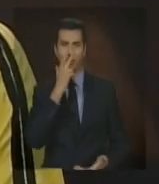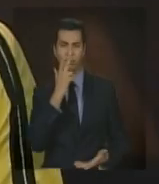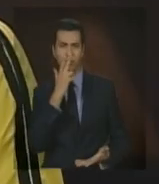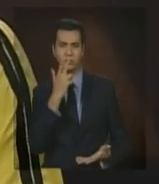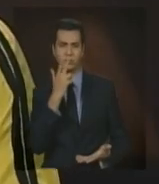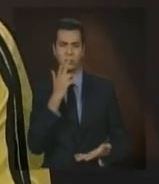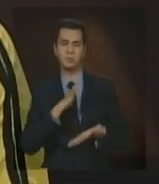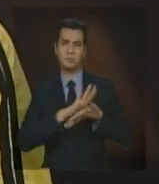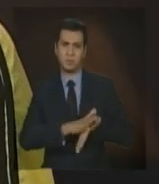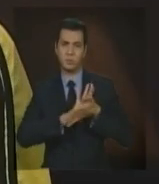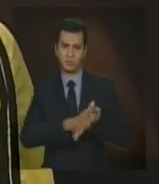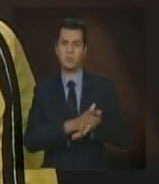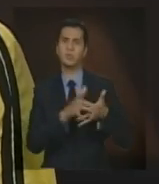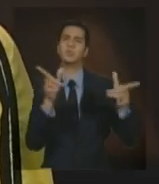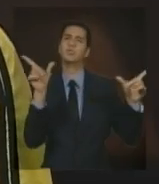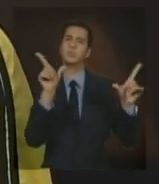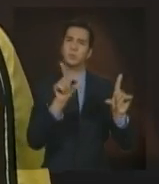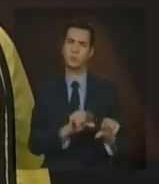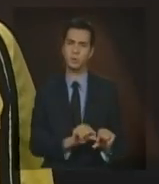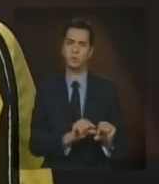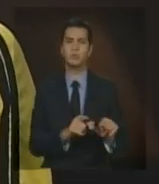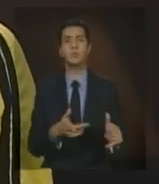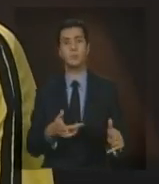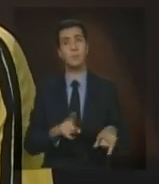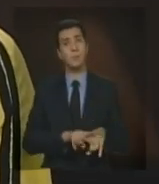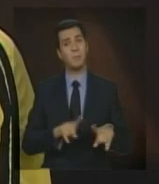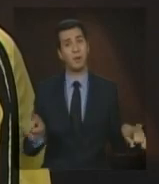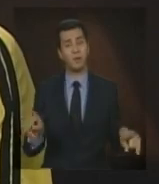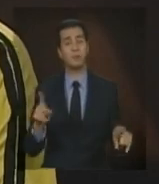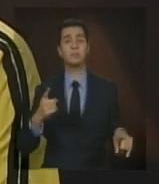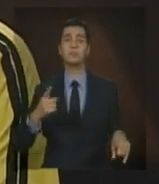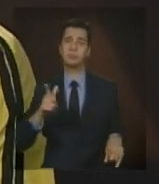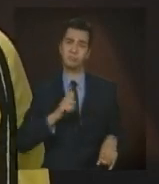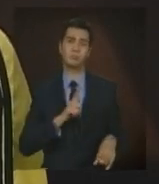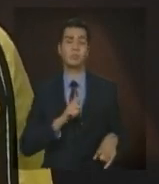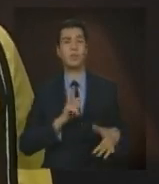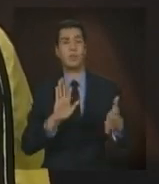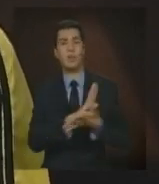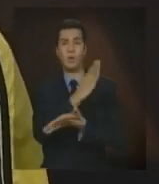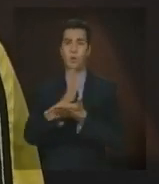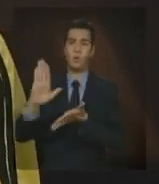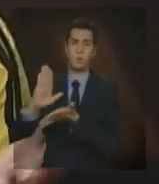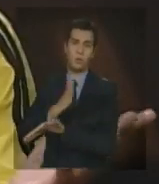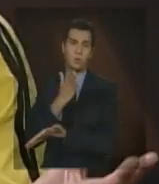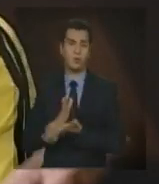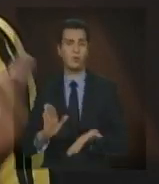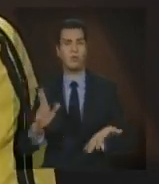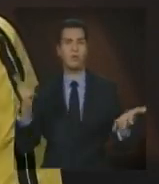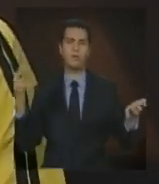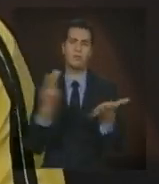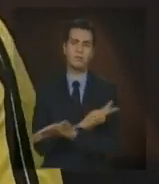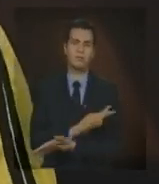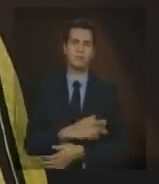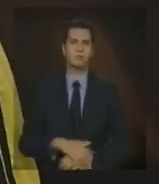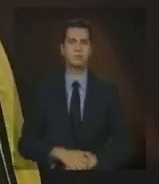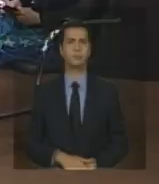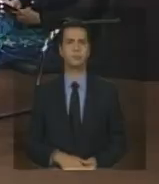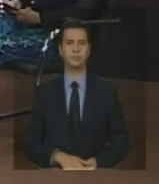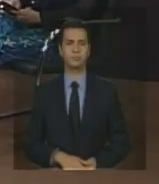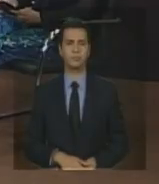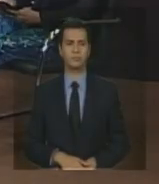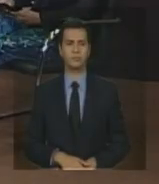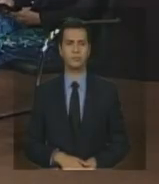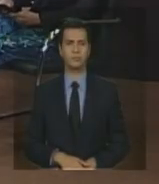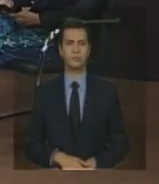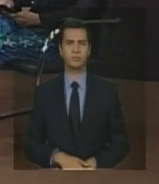muito a discriminação, a gente sabe que, no fundo, a gente ainda tem algumas coisas que acontecem, até por falta de... Não digo nem